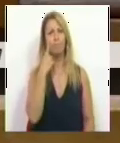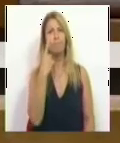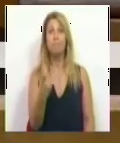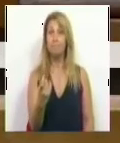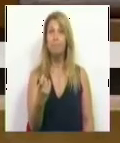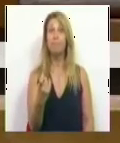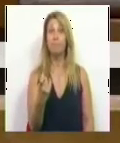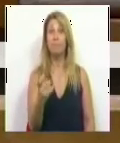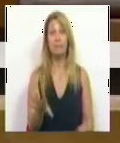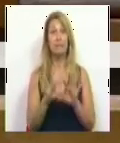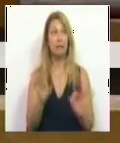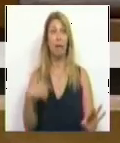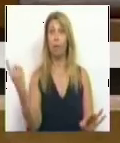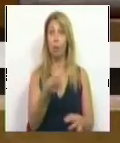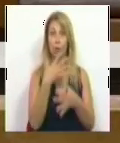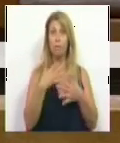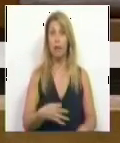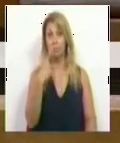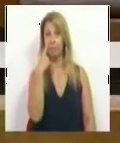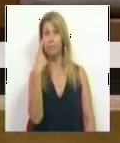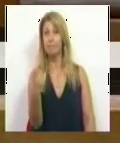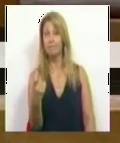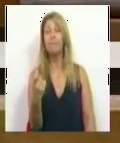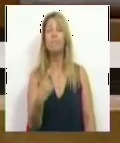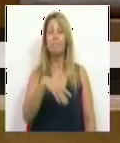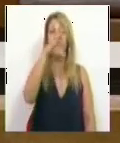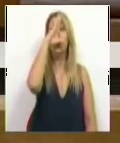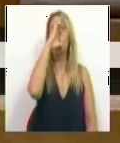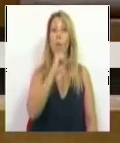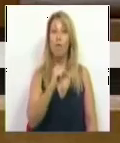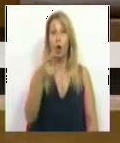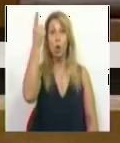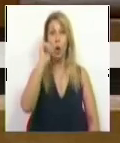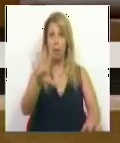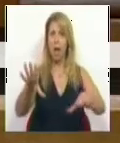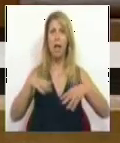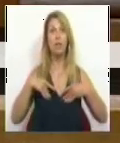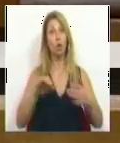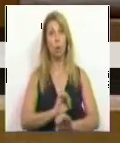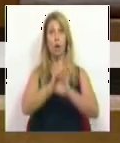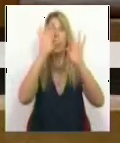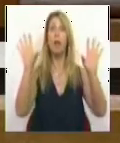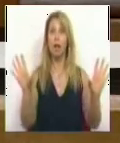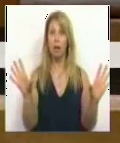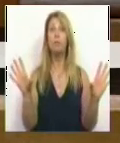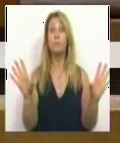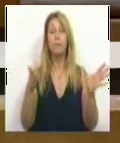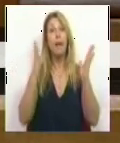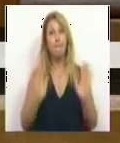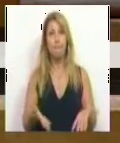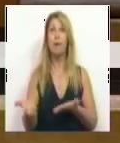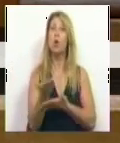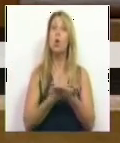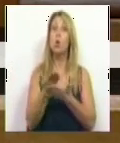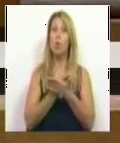Registamos, como toda a gente registou, que o Governo aceitou ontem claramente que é preciso negociar